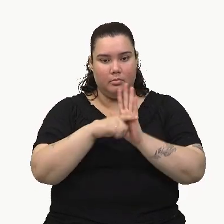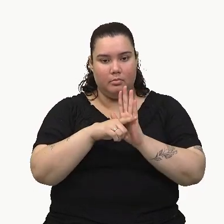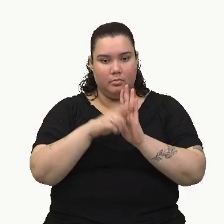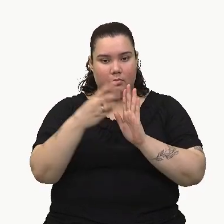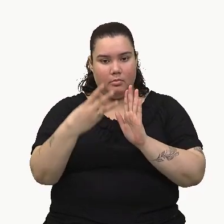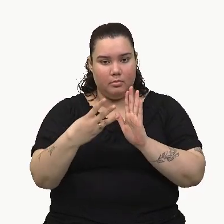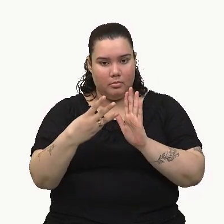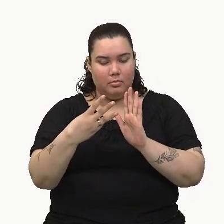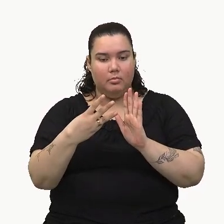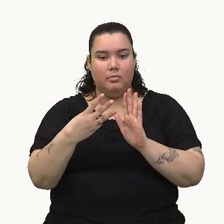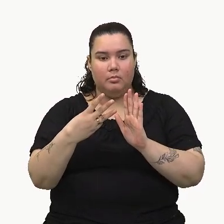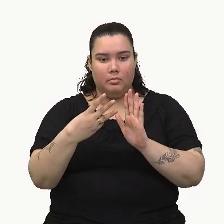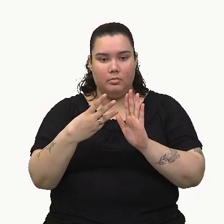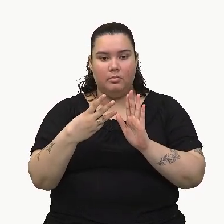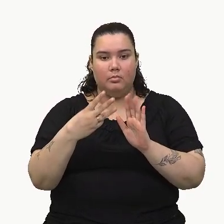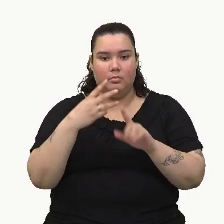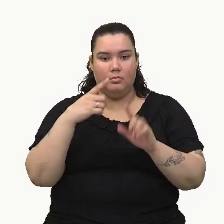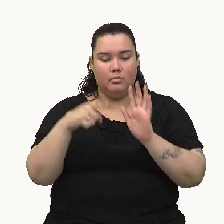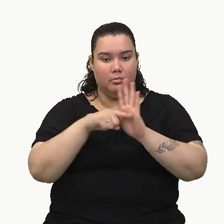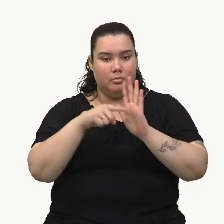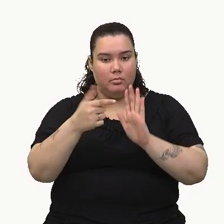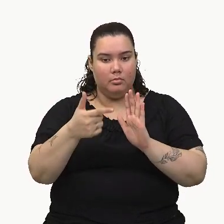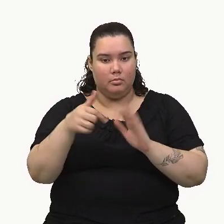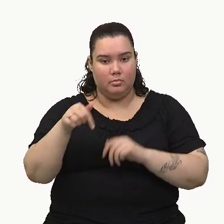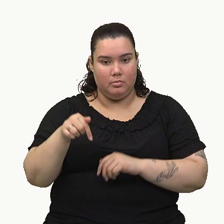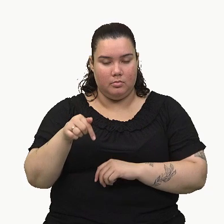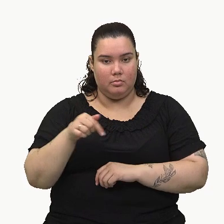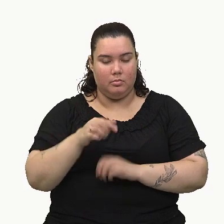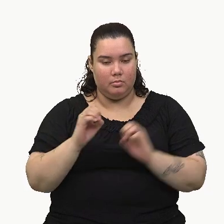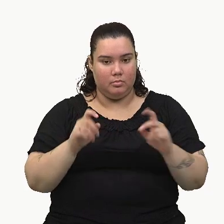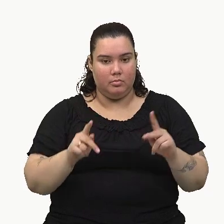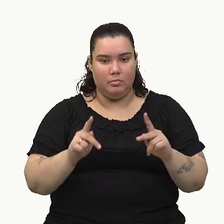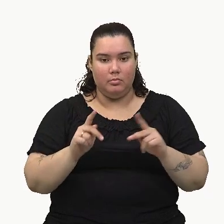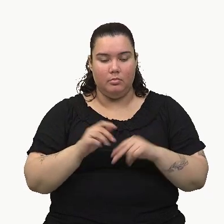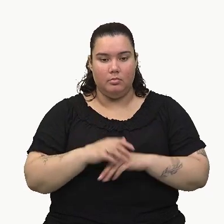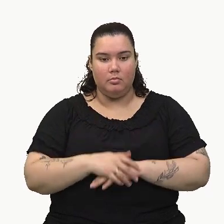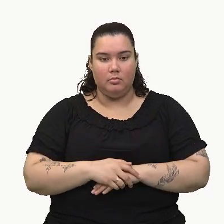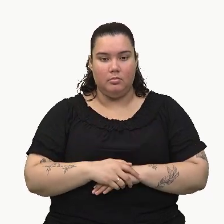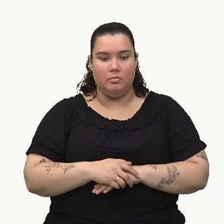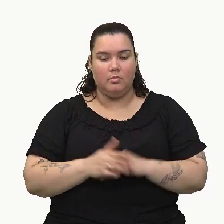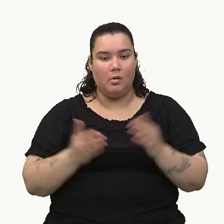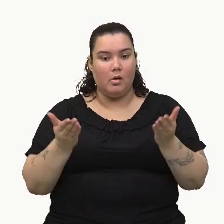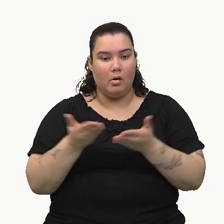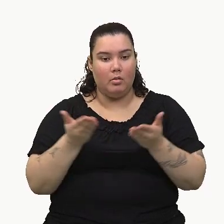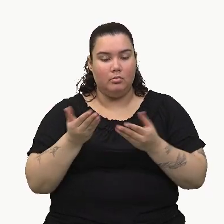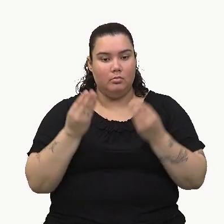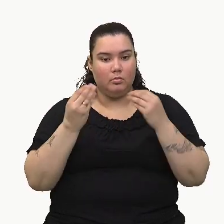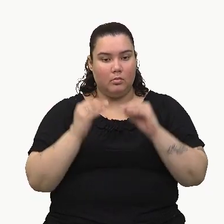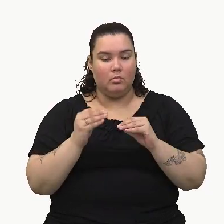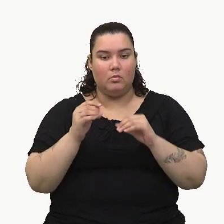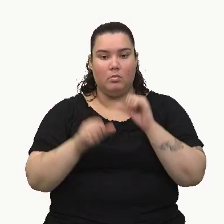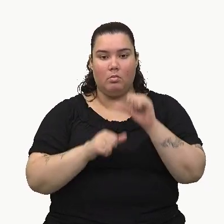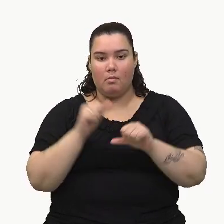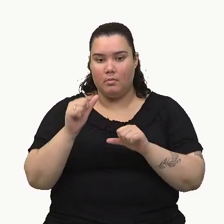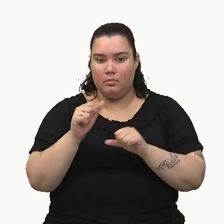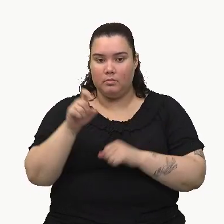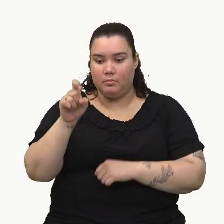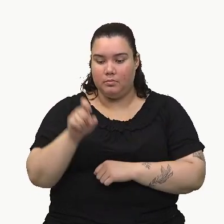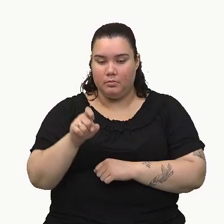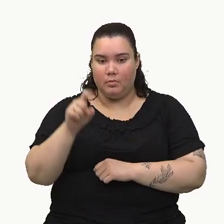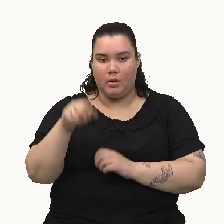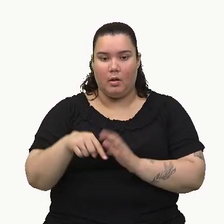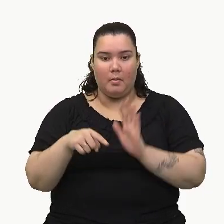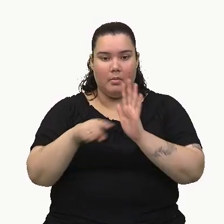menos 3, menos 27, beleza? Então, agora, eu estou substituindo o x por